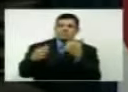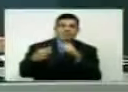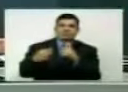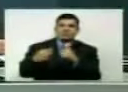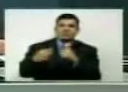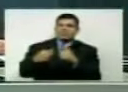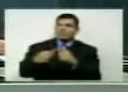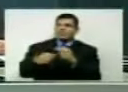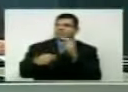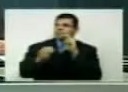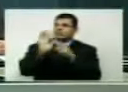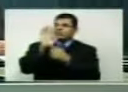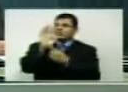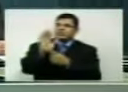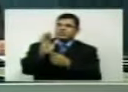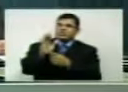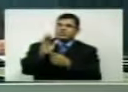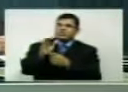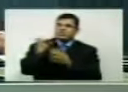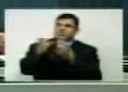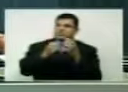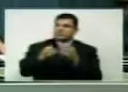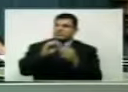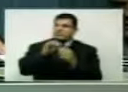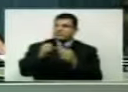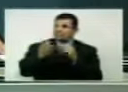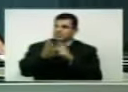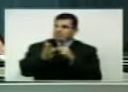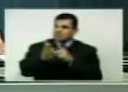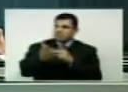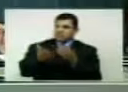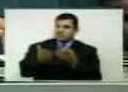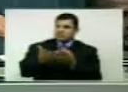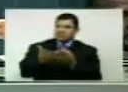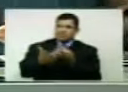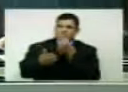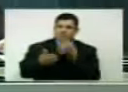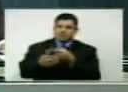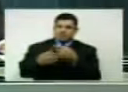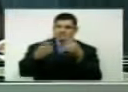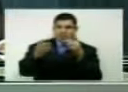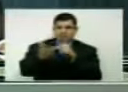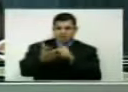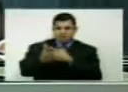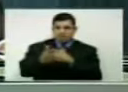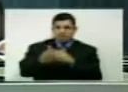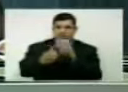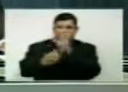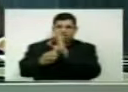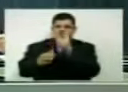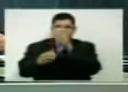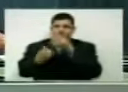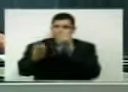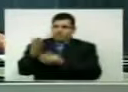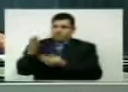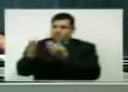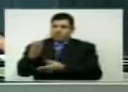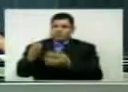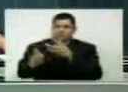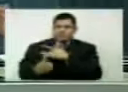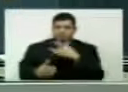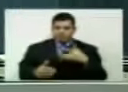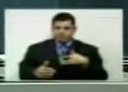são passíveis de contestação séria, que efetivamente o percentual de gasto com